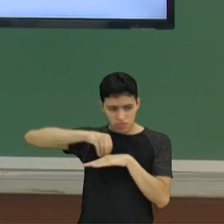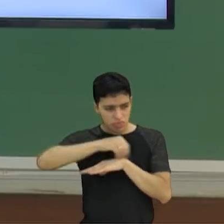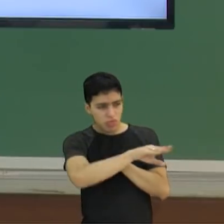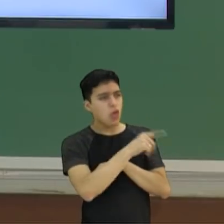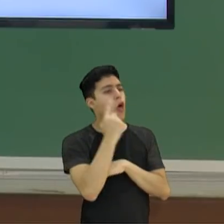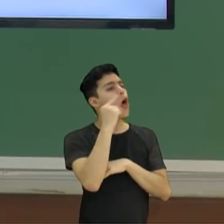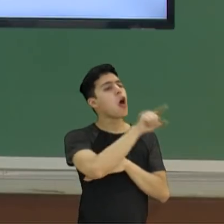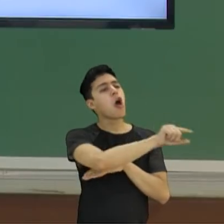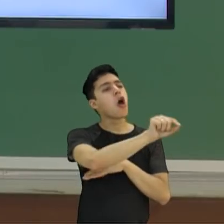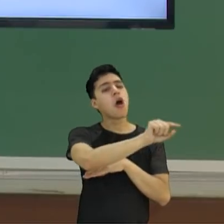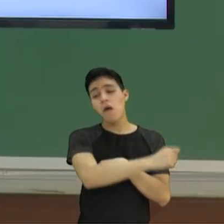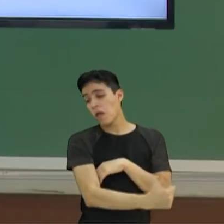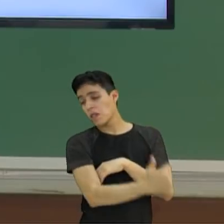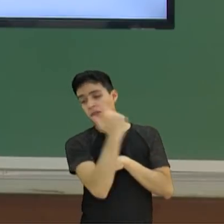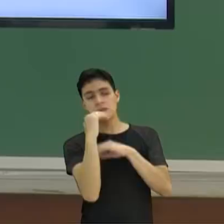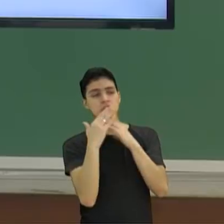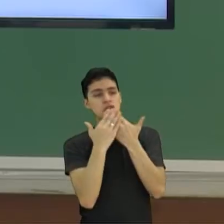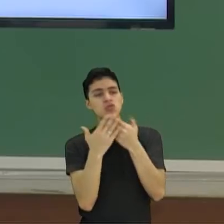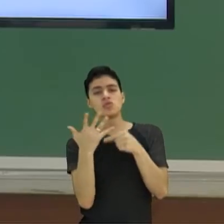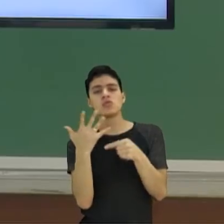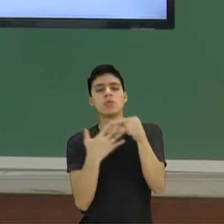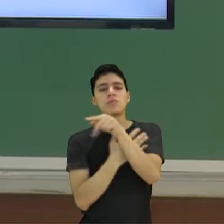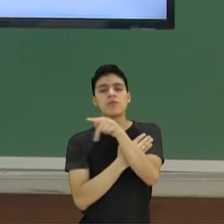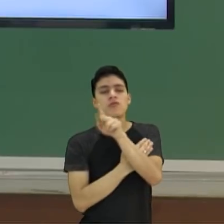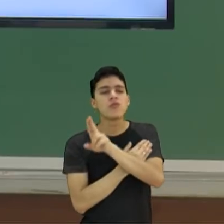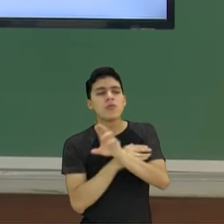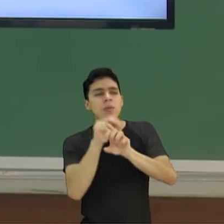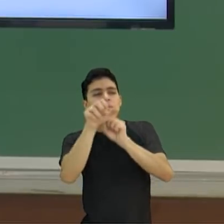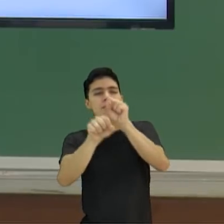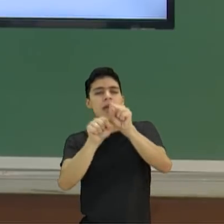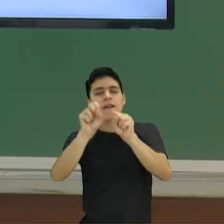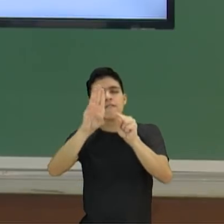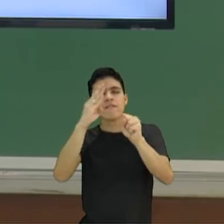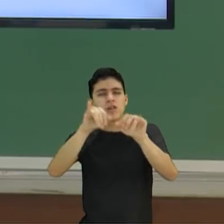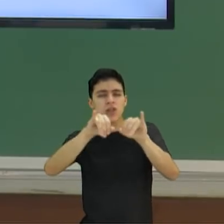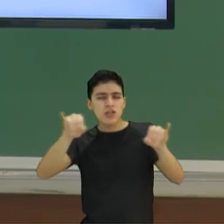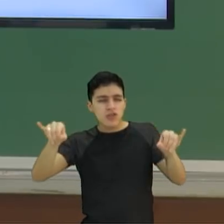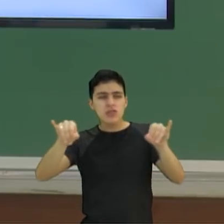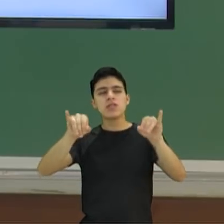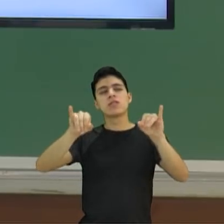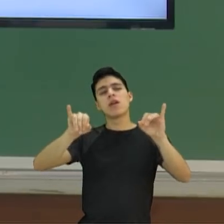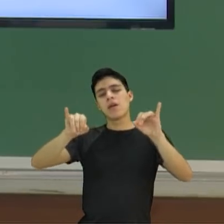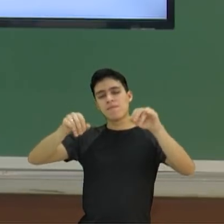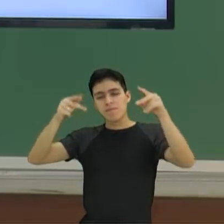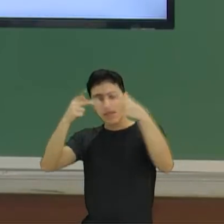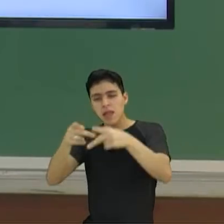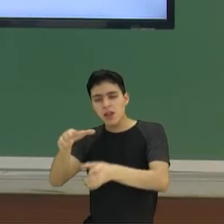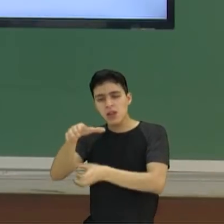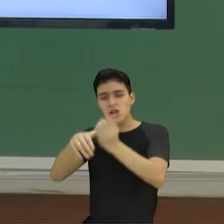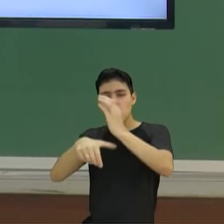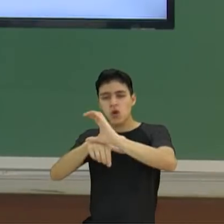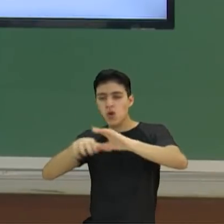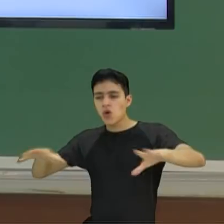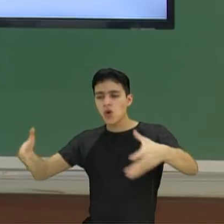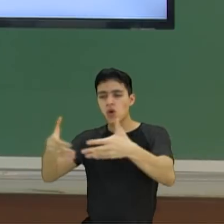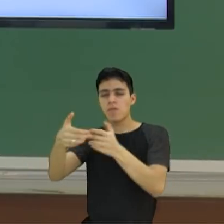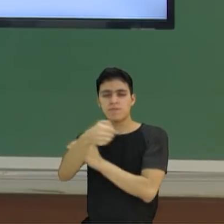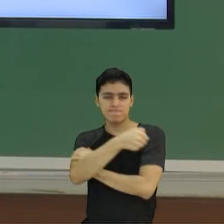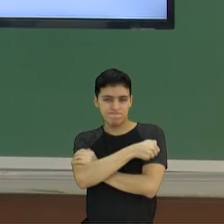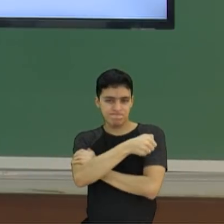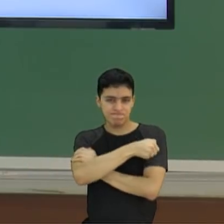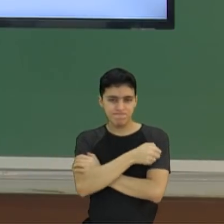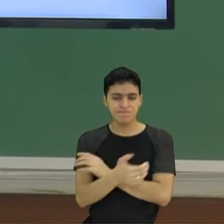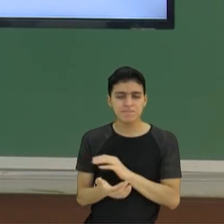a iniciativa do professor que utiliza as fake news para um curso com seus alunos. Nós temos aqui a letra